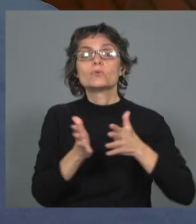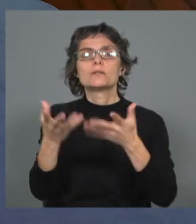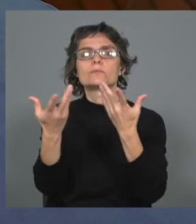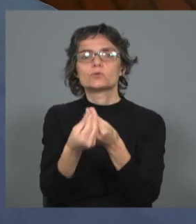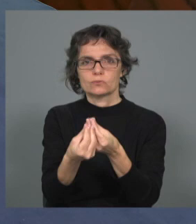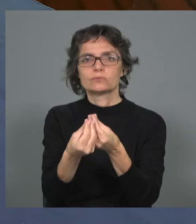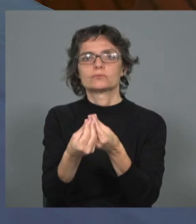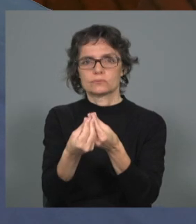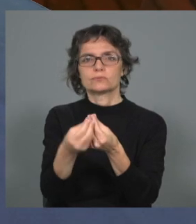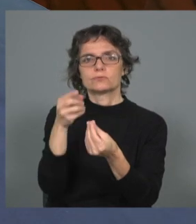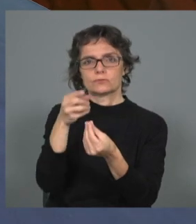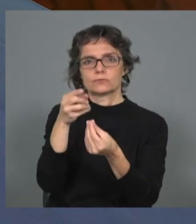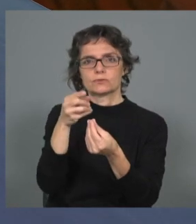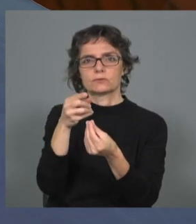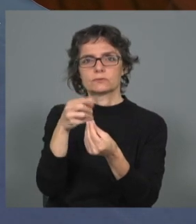de alguma forma,